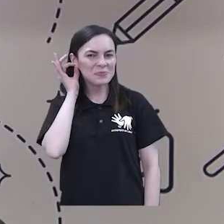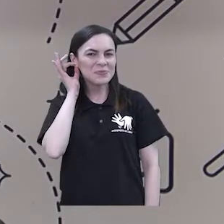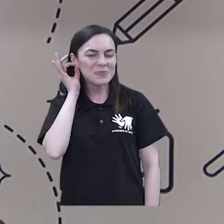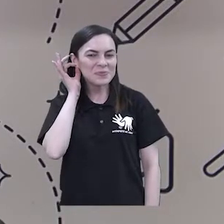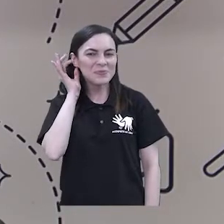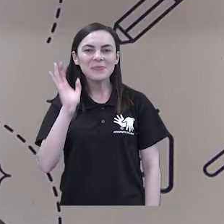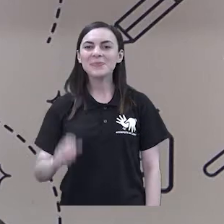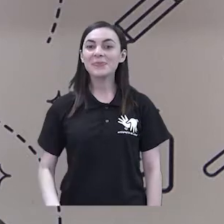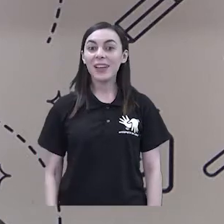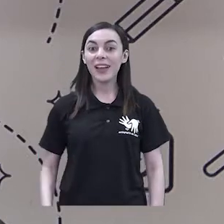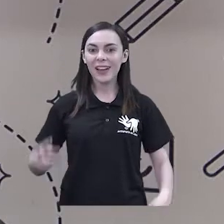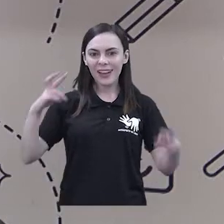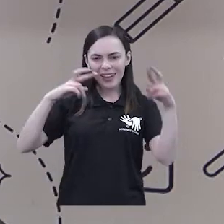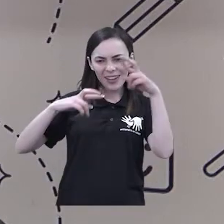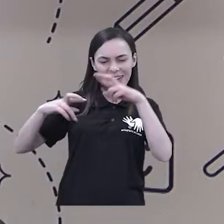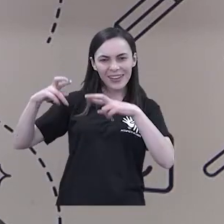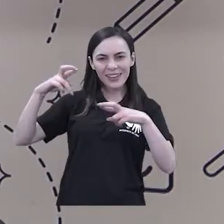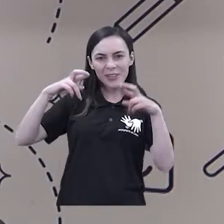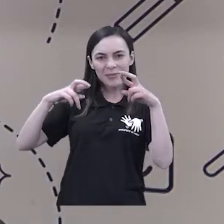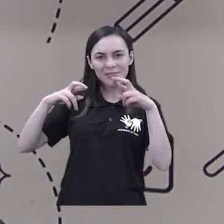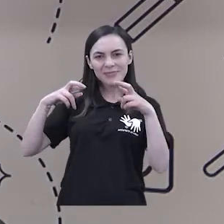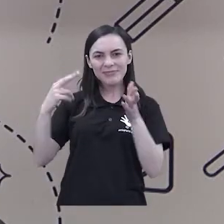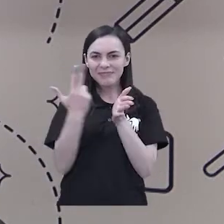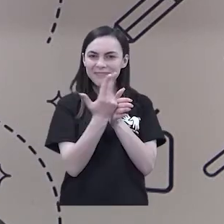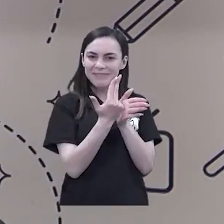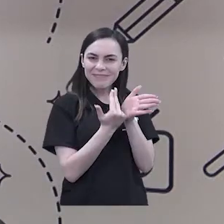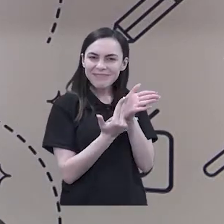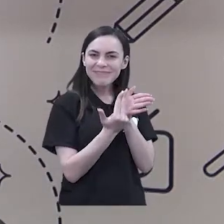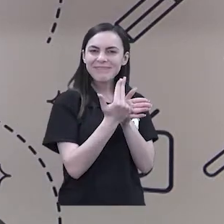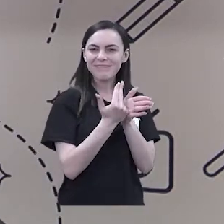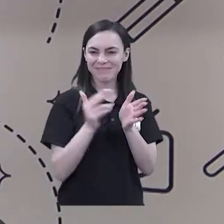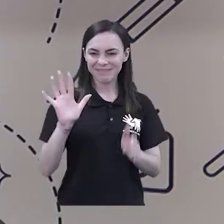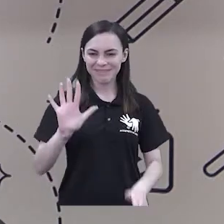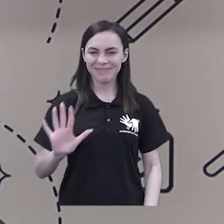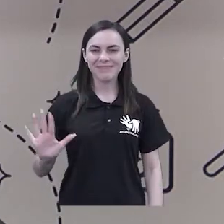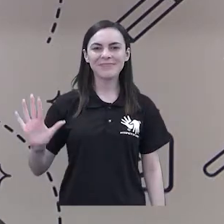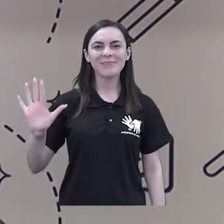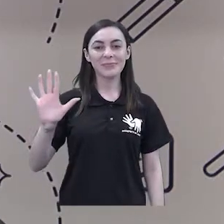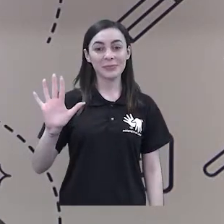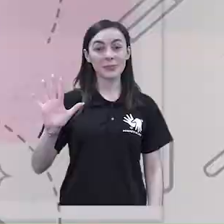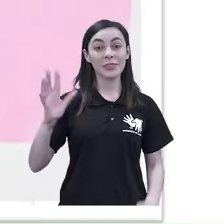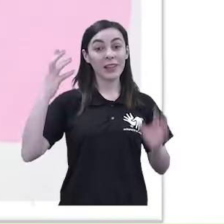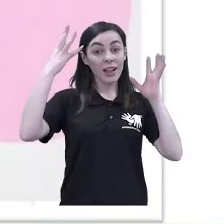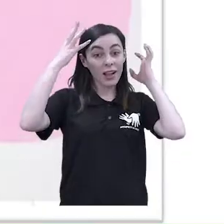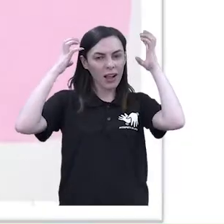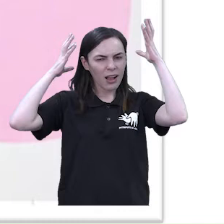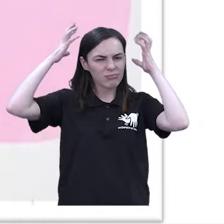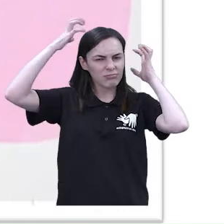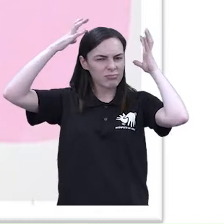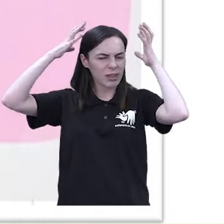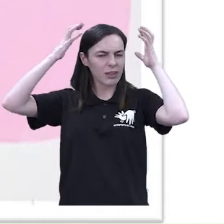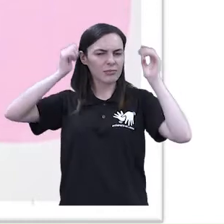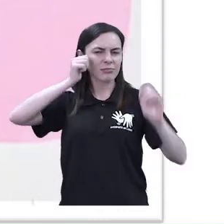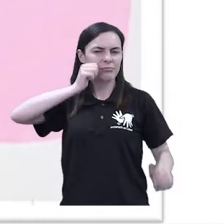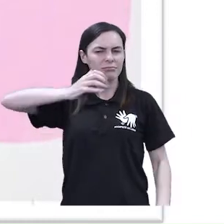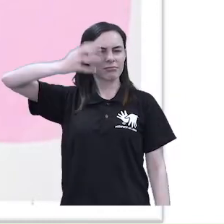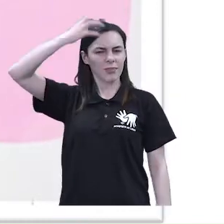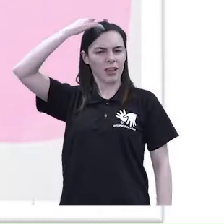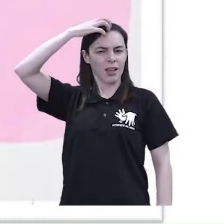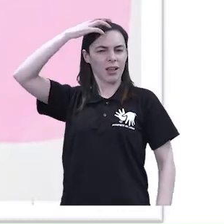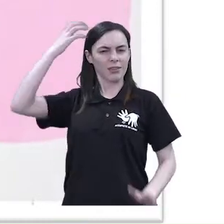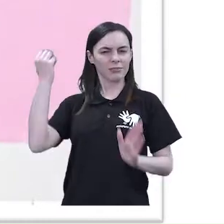Ótimo! Então observem a nossa última ilustração. Muito bem, nosso crespo é de